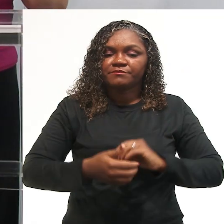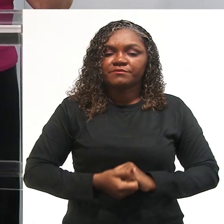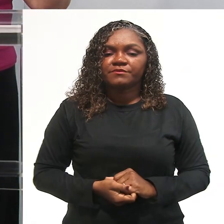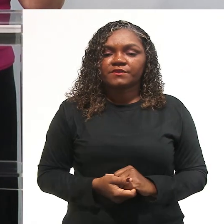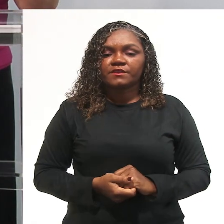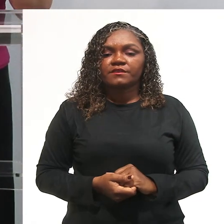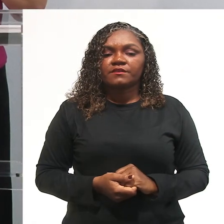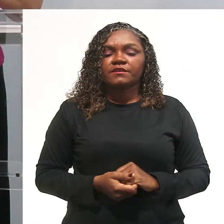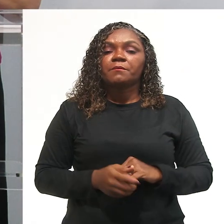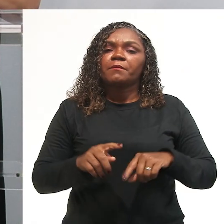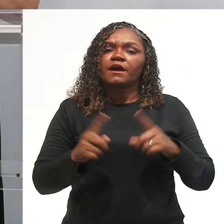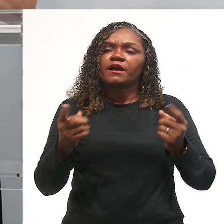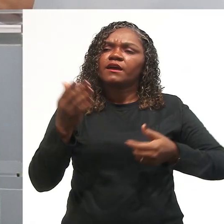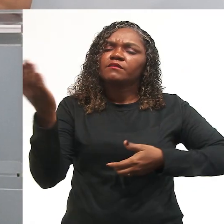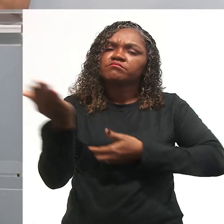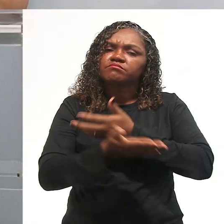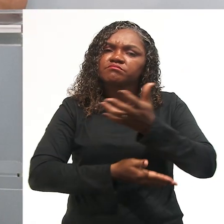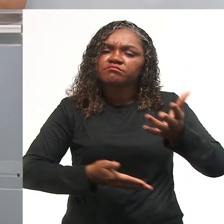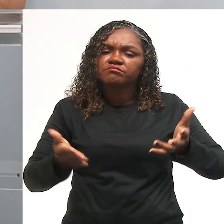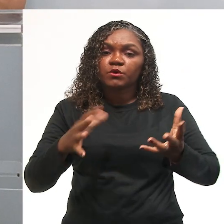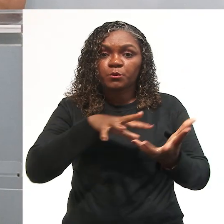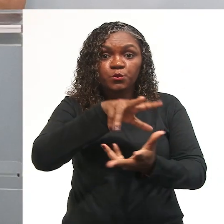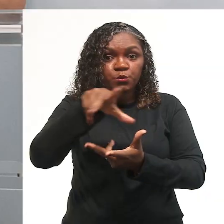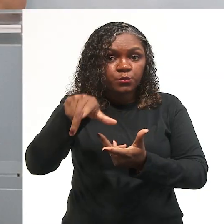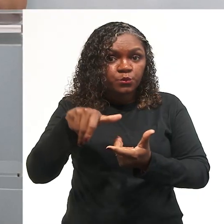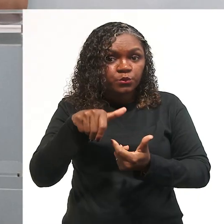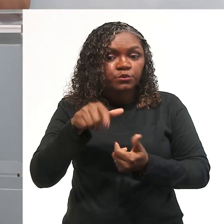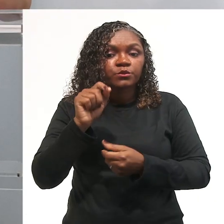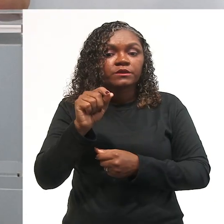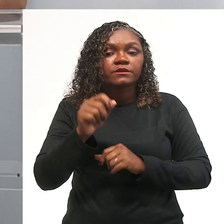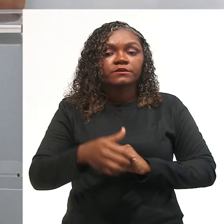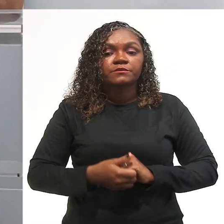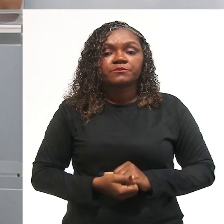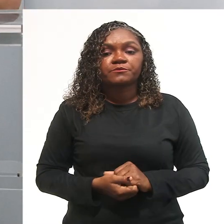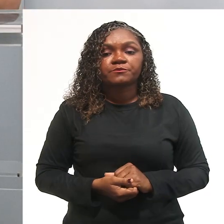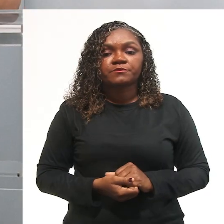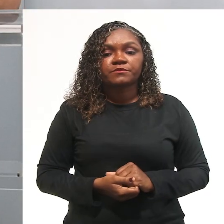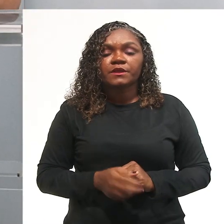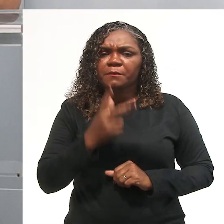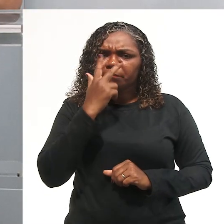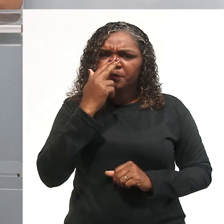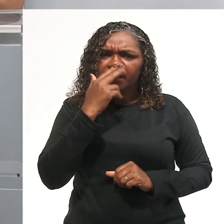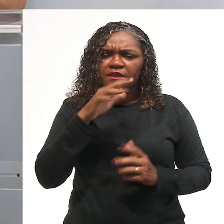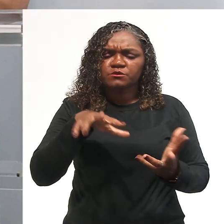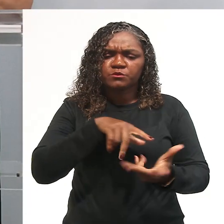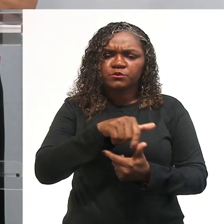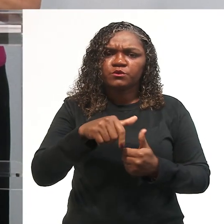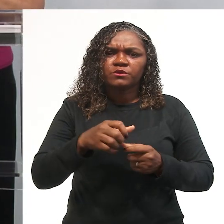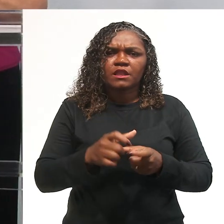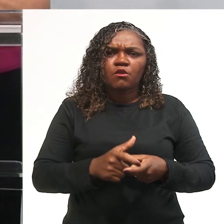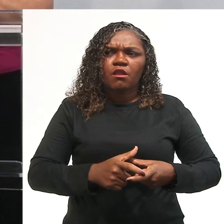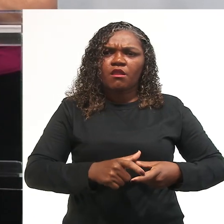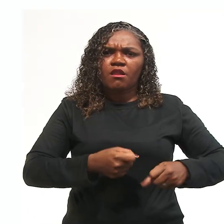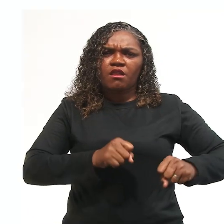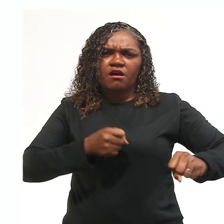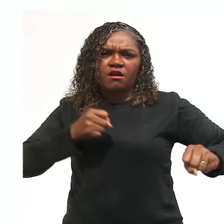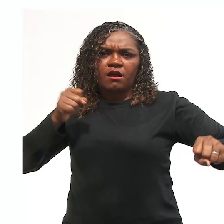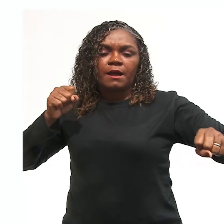E essa interação, né, o mundo é como se o mundo hoje fosse menor do que ele era, né?